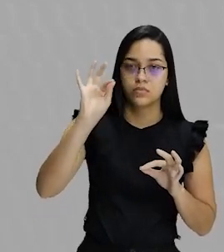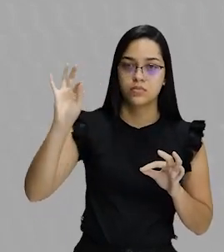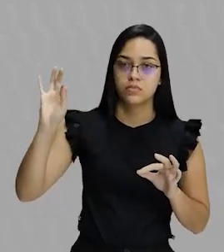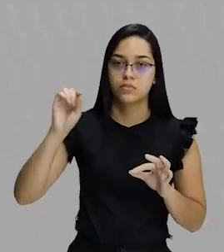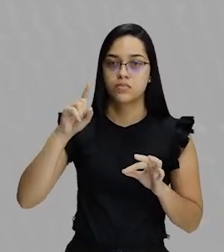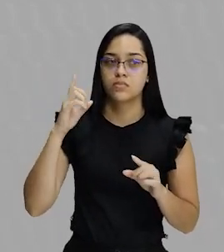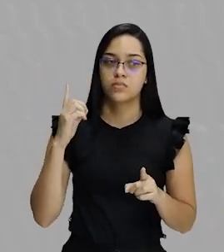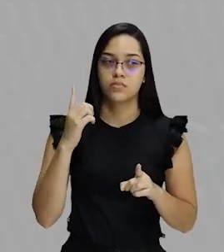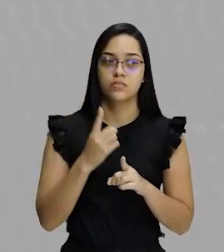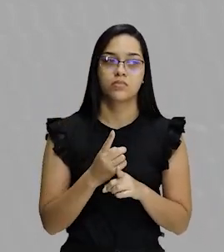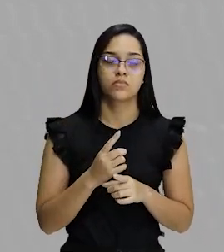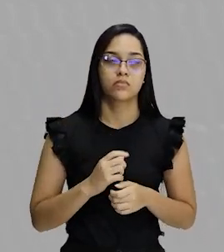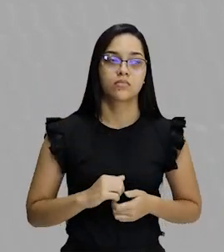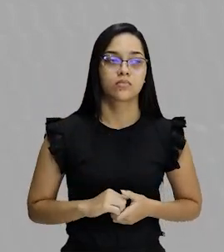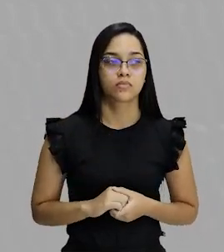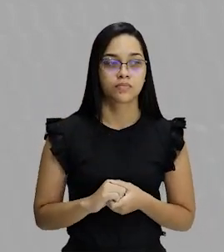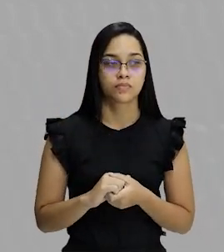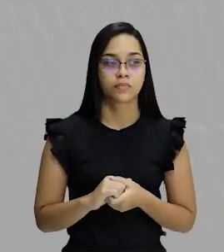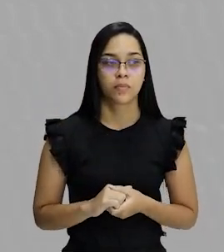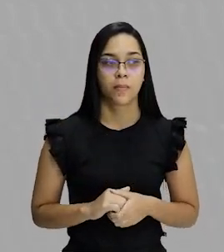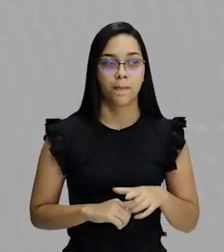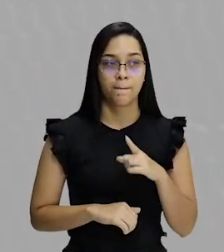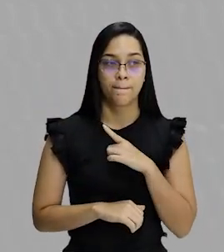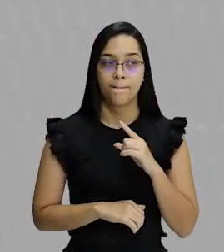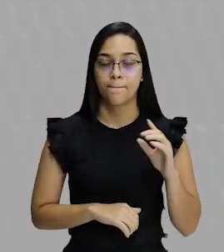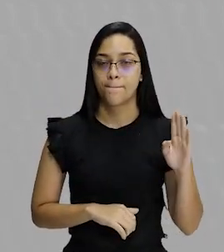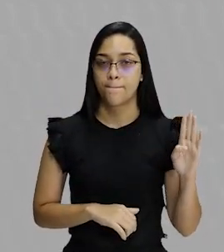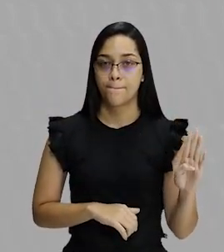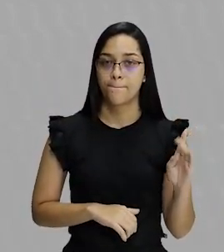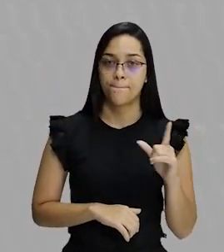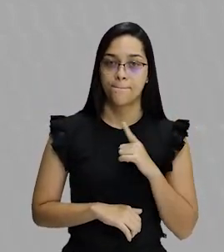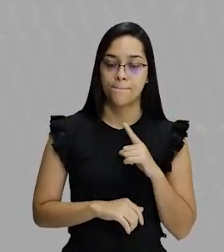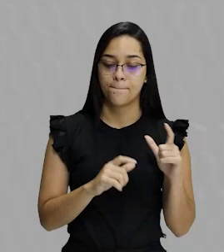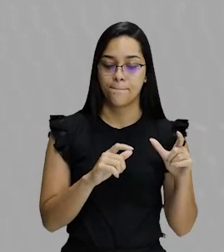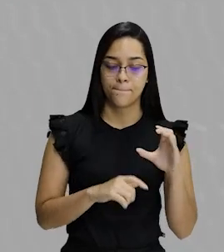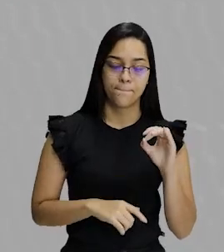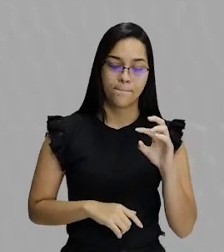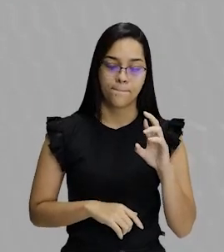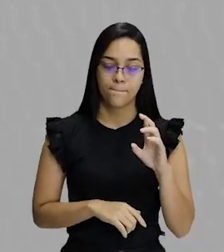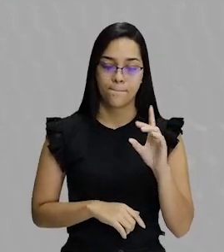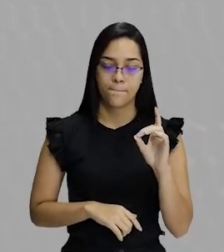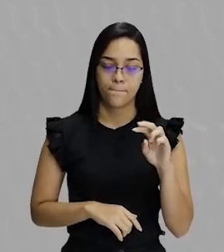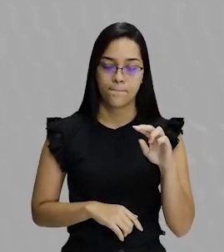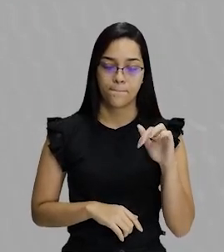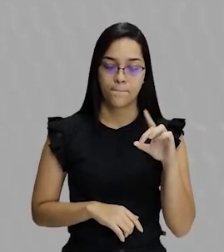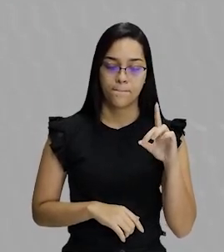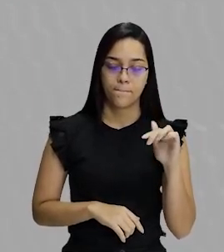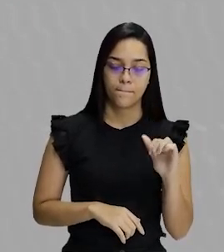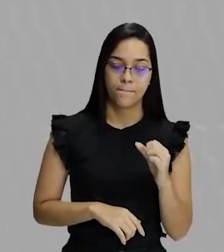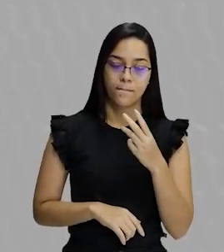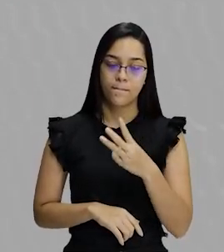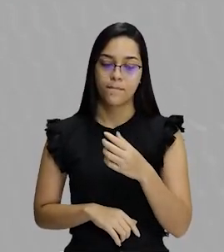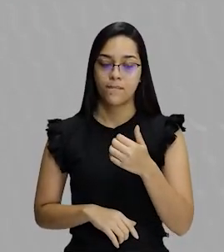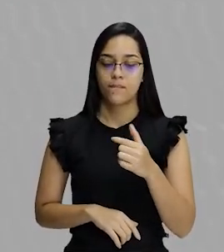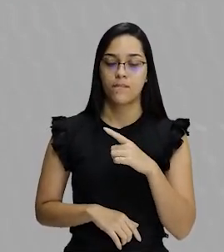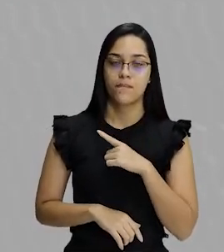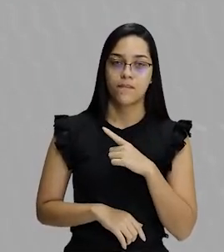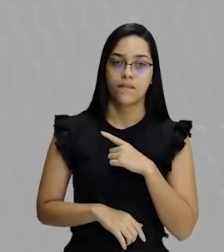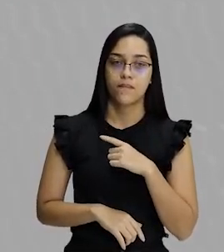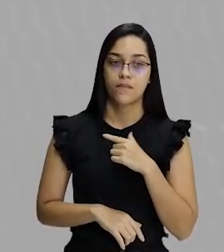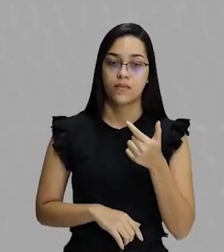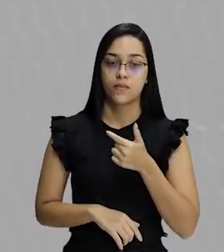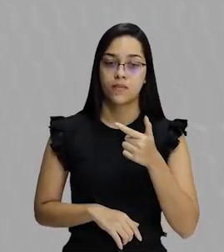você localiza o ponto. Então, o ponto B de coordenada menos 3 e 1, ele é um ponto localizado aí no